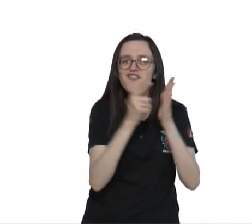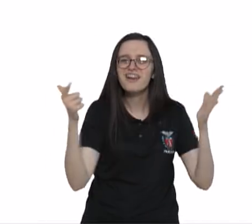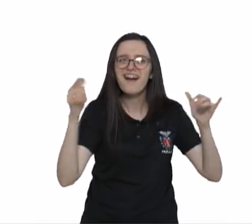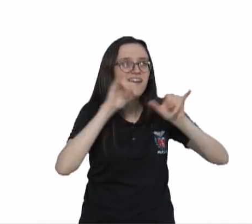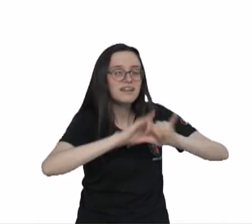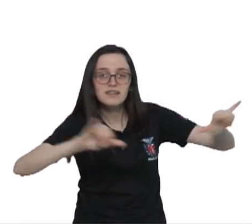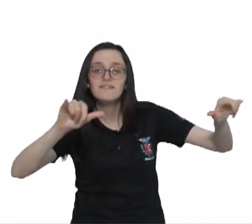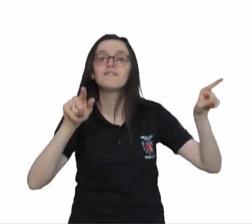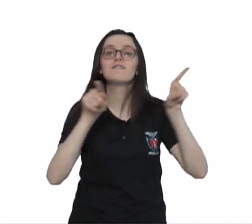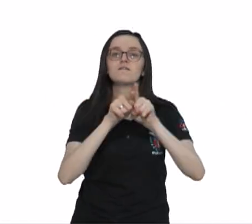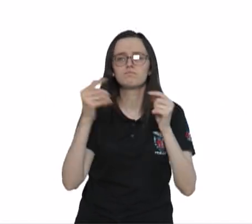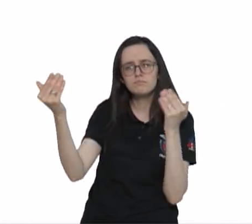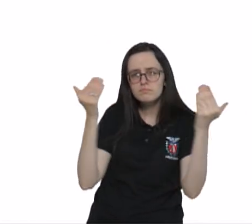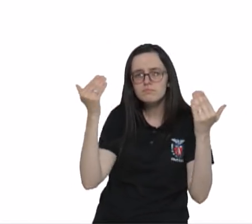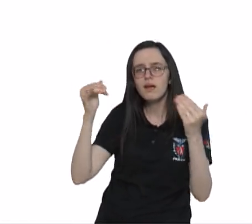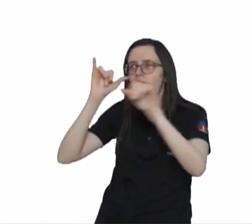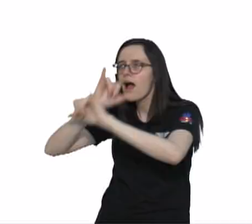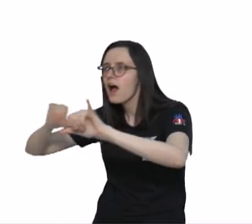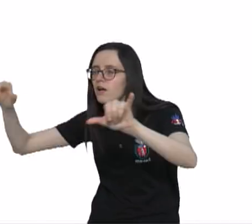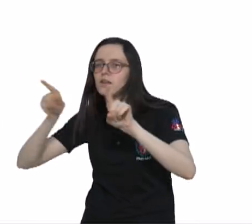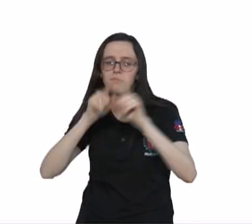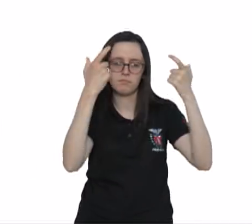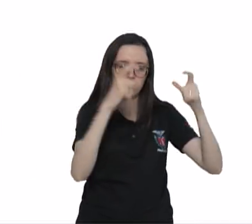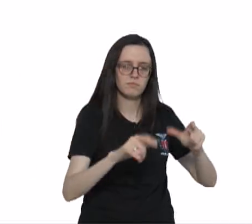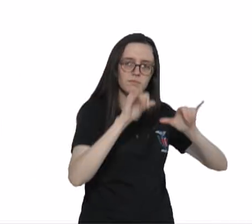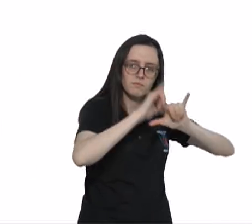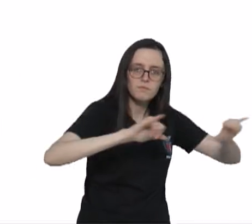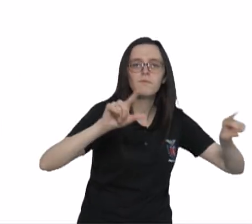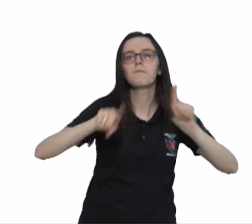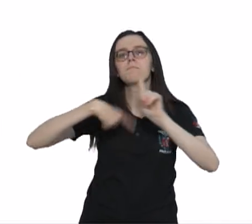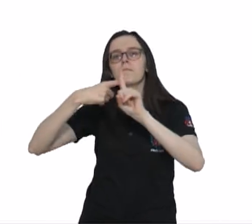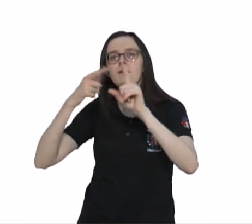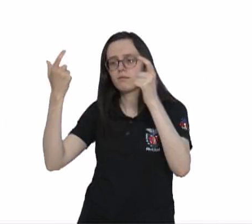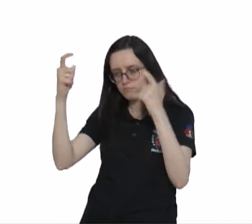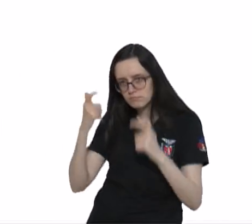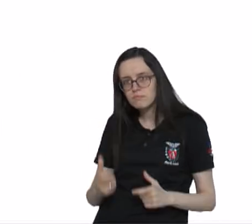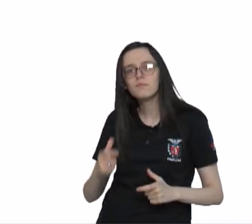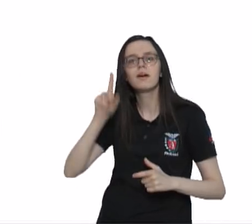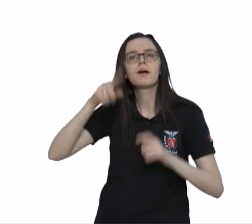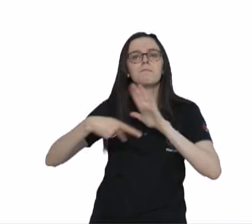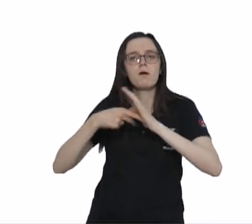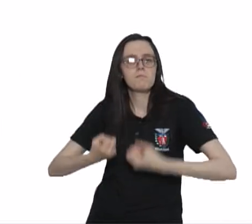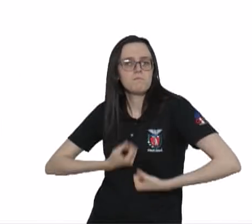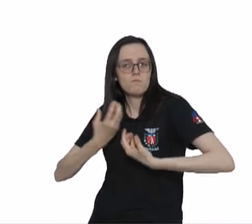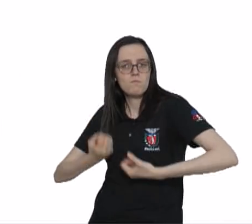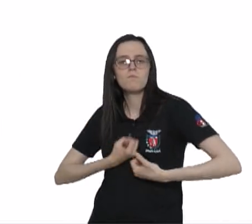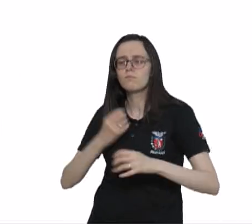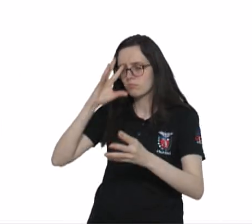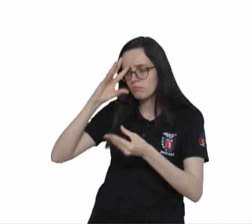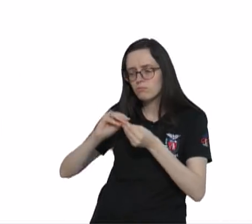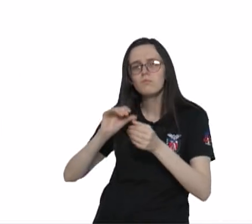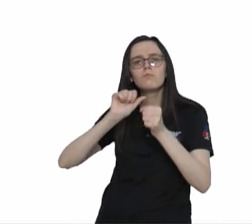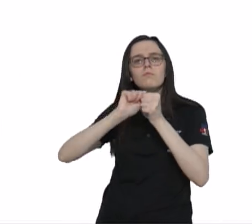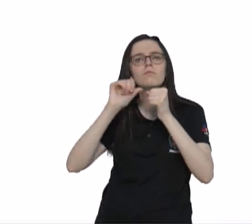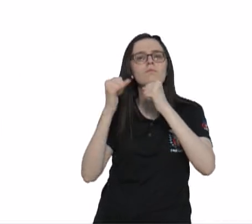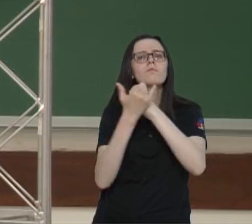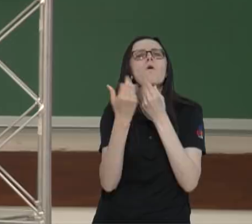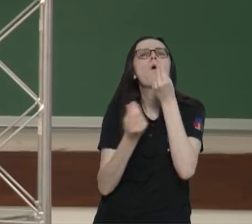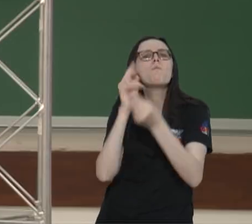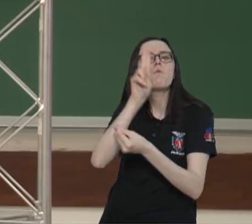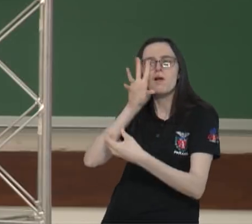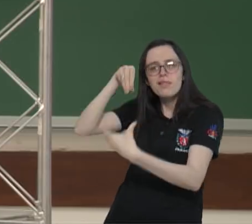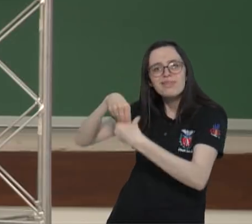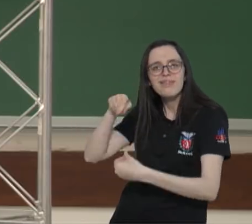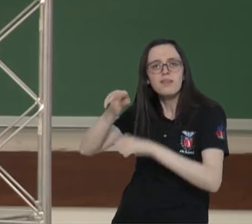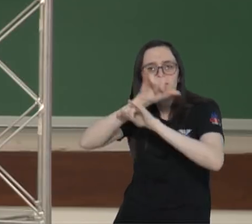comparar os gêneros anúncio classificado e o classificado poético e compreender o uso dos adjetivos no classificado. Eu gostaria